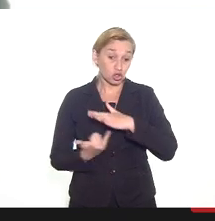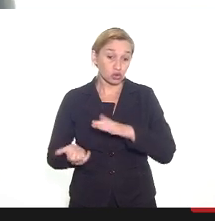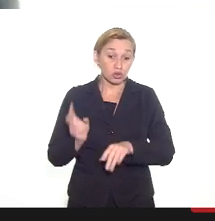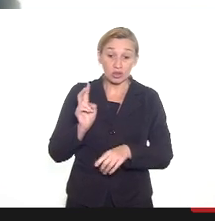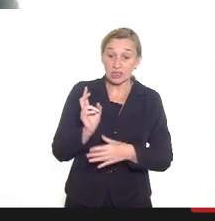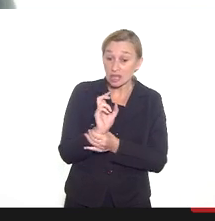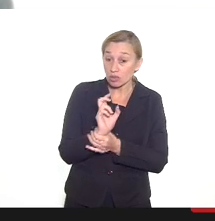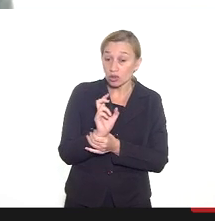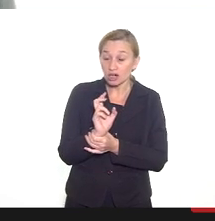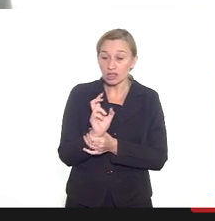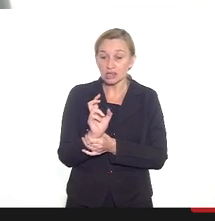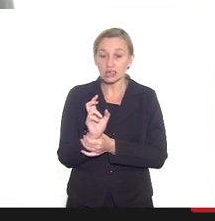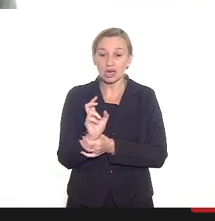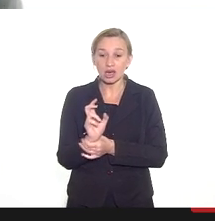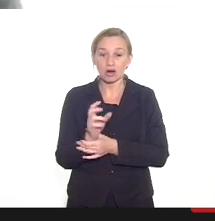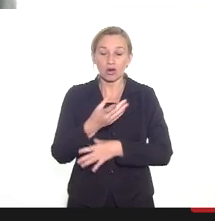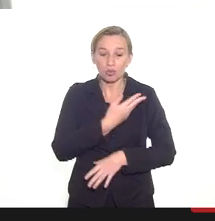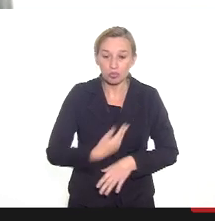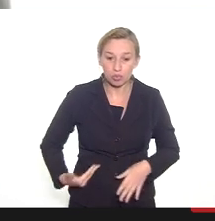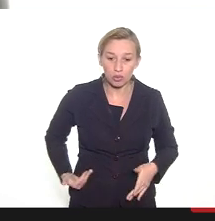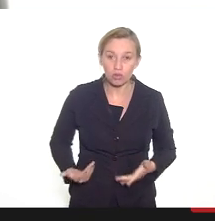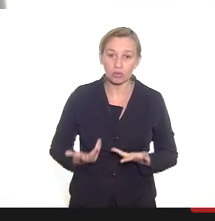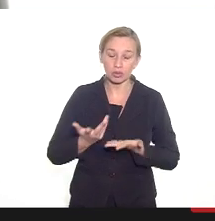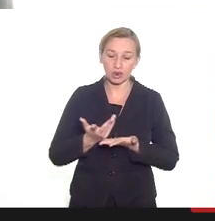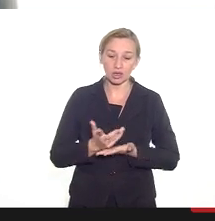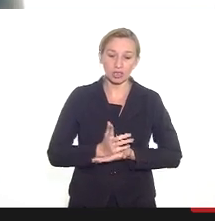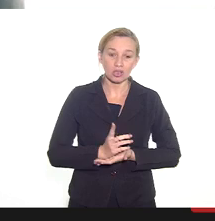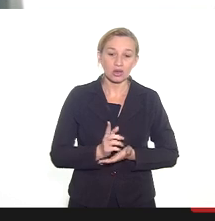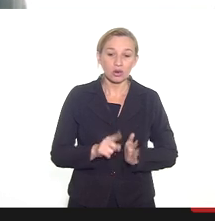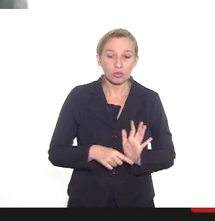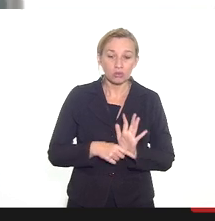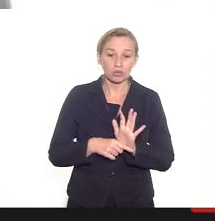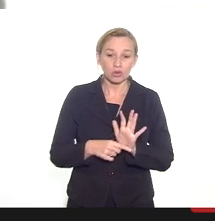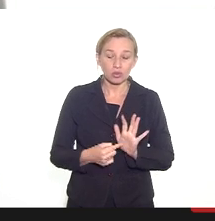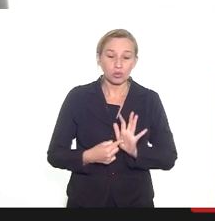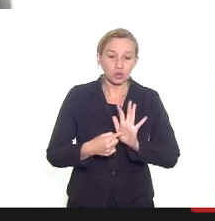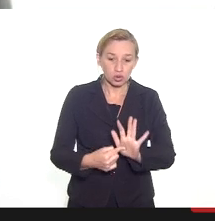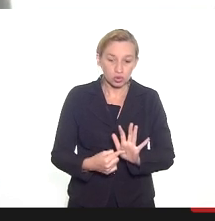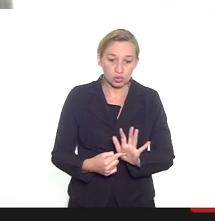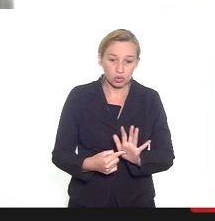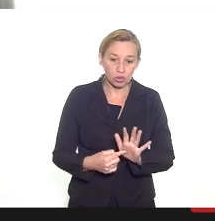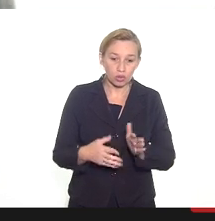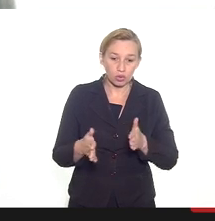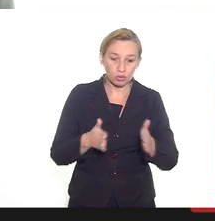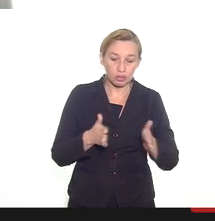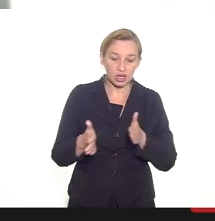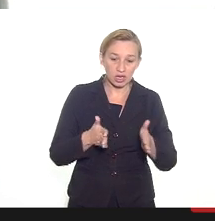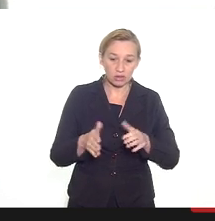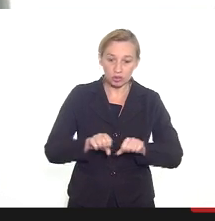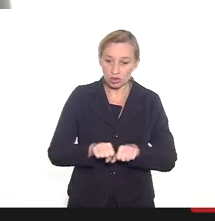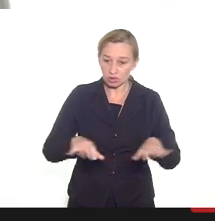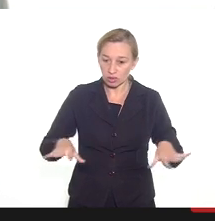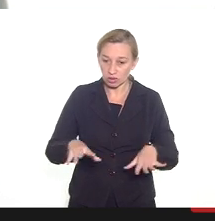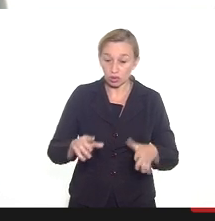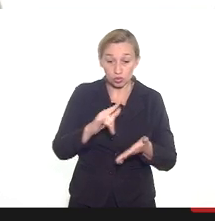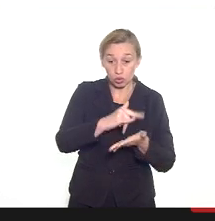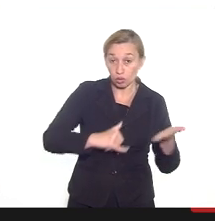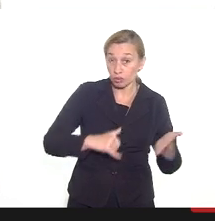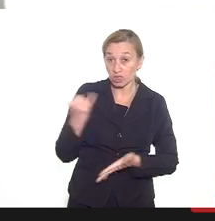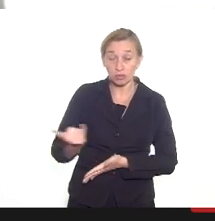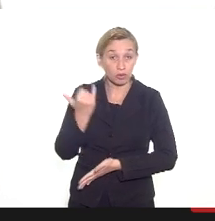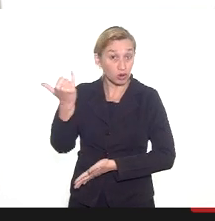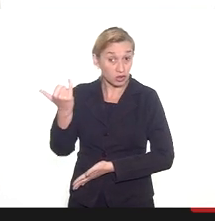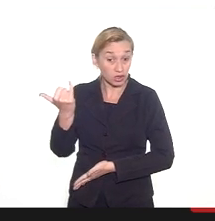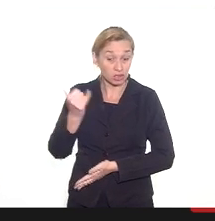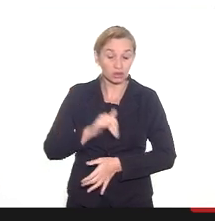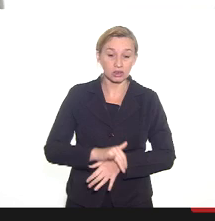Segurança Pública lançou o Monitor da Violência Doméstica e Familiar contra a Mulher durante o período do isolamento social, um documento importante que